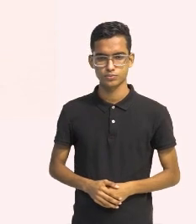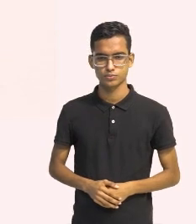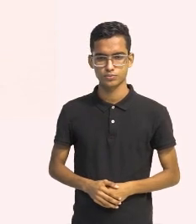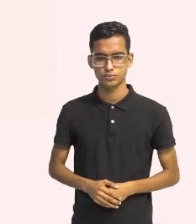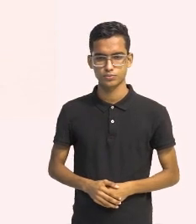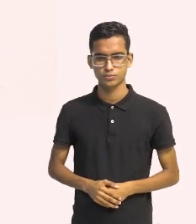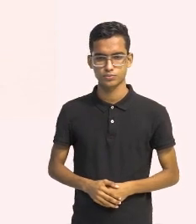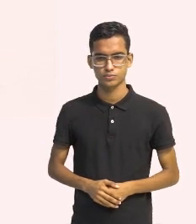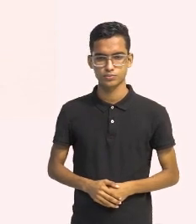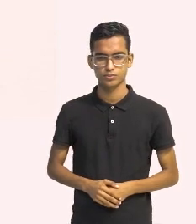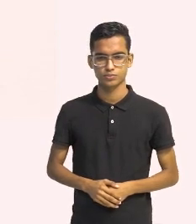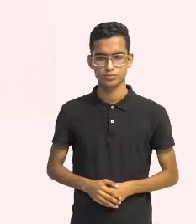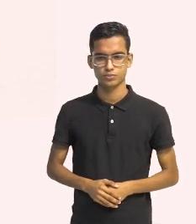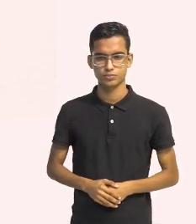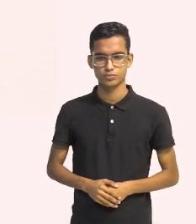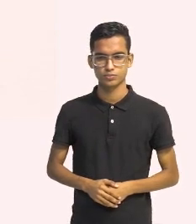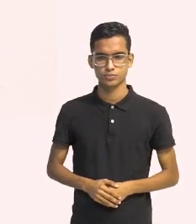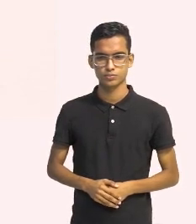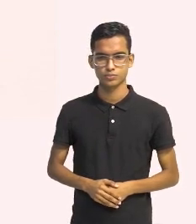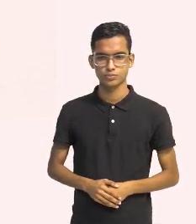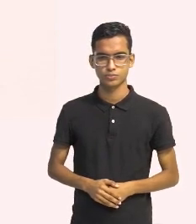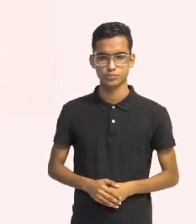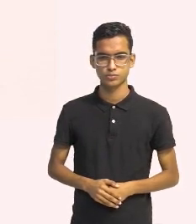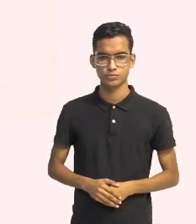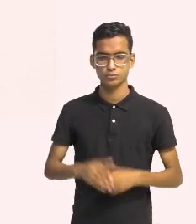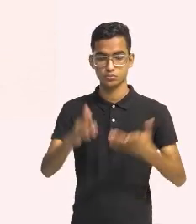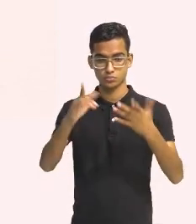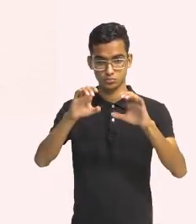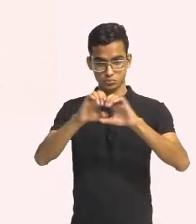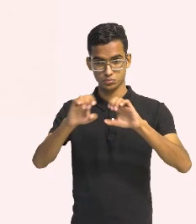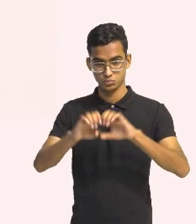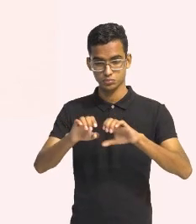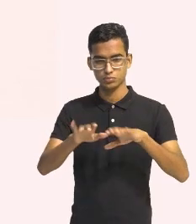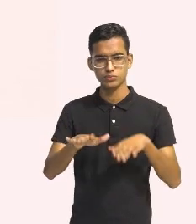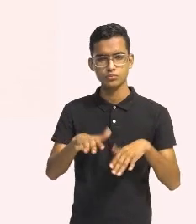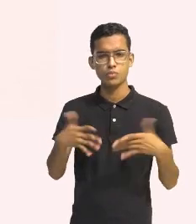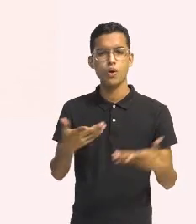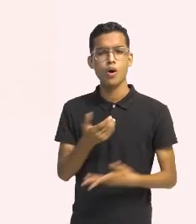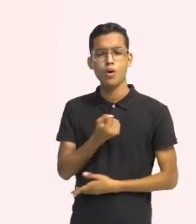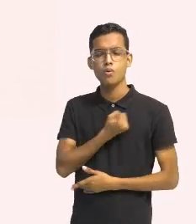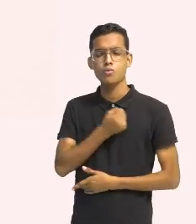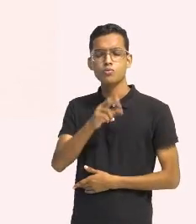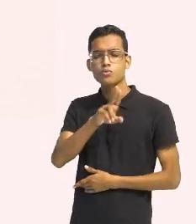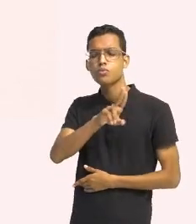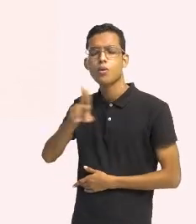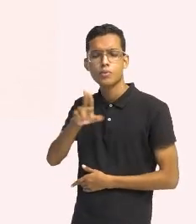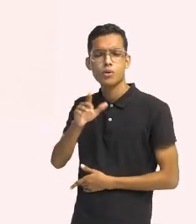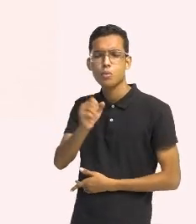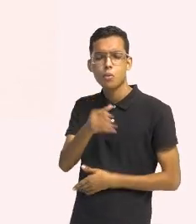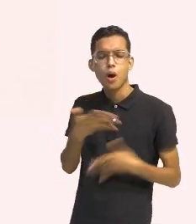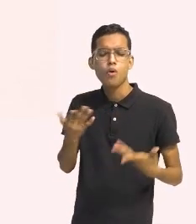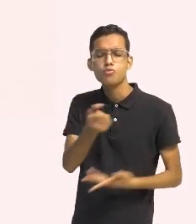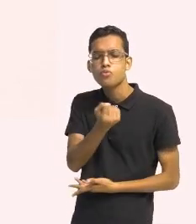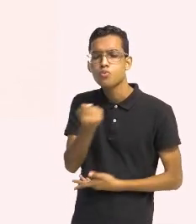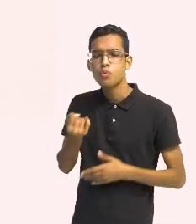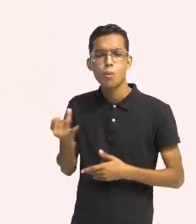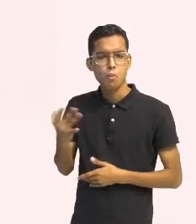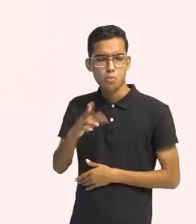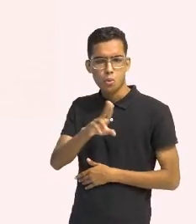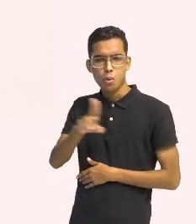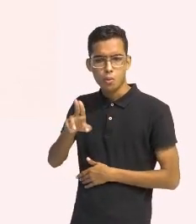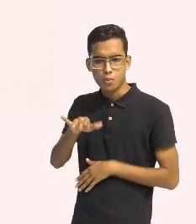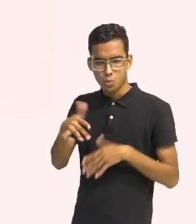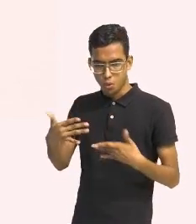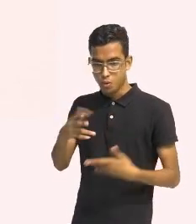aqui o composto, qual vai ser a nomenclatura? Então, vamos lá, observar o composto